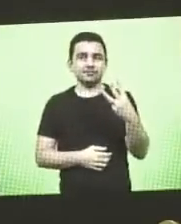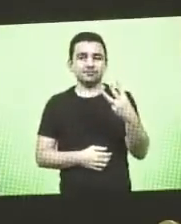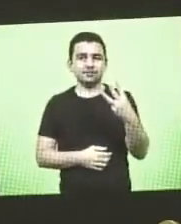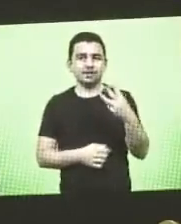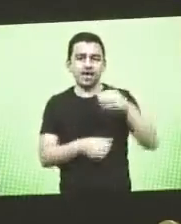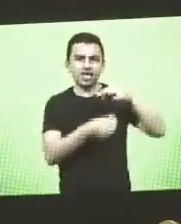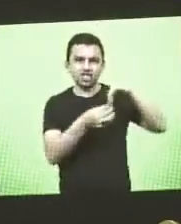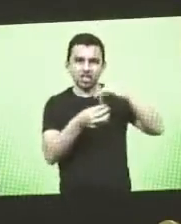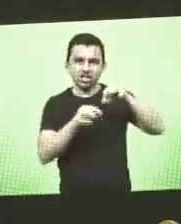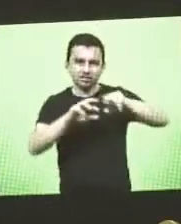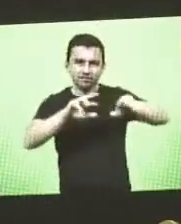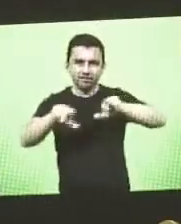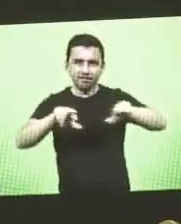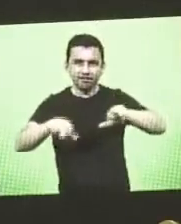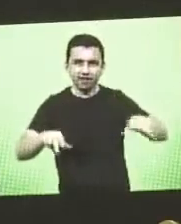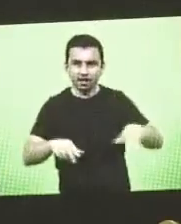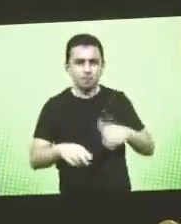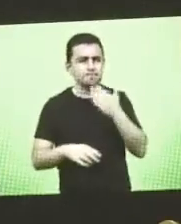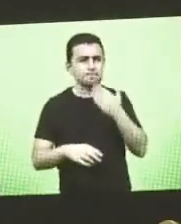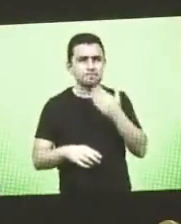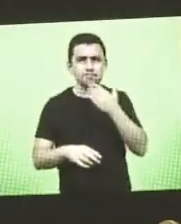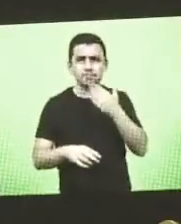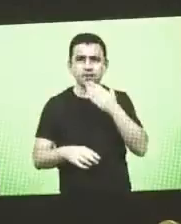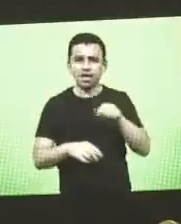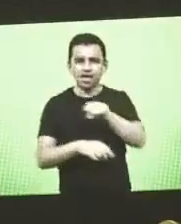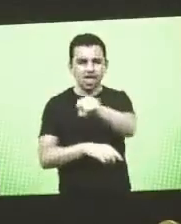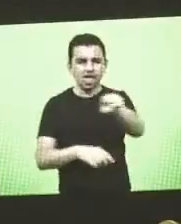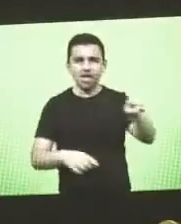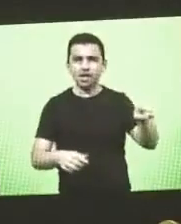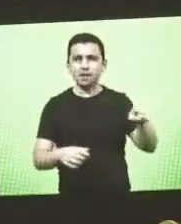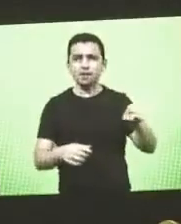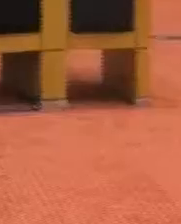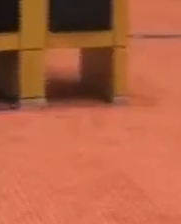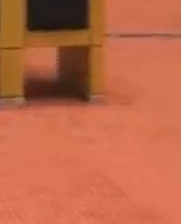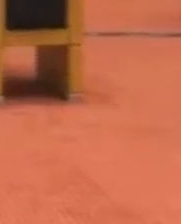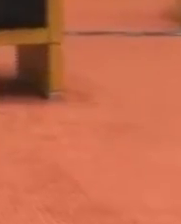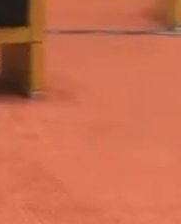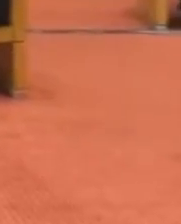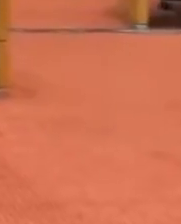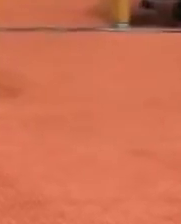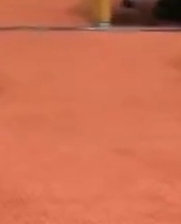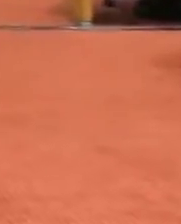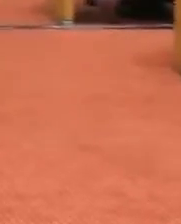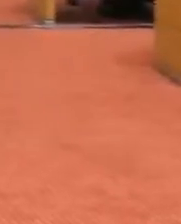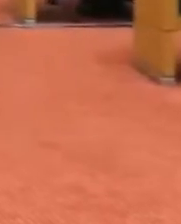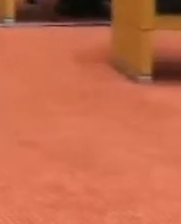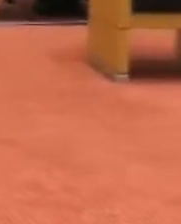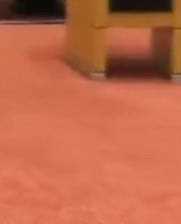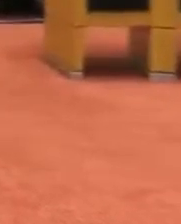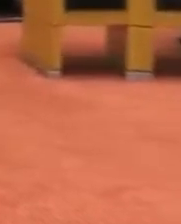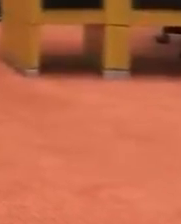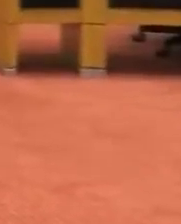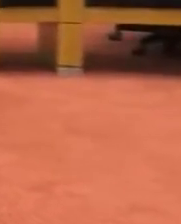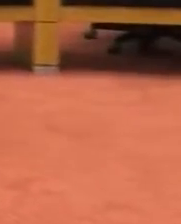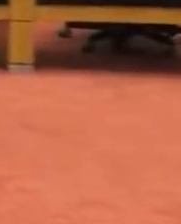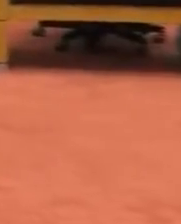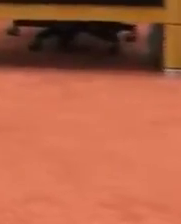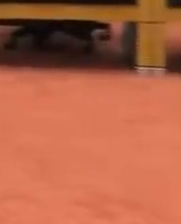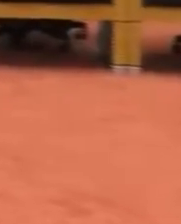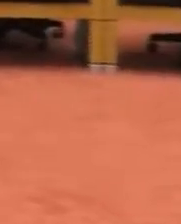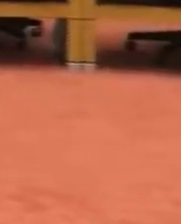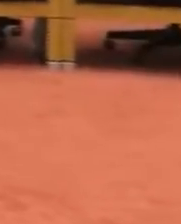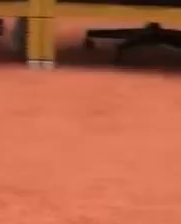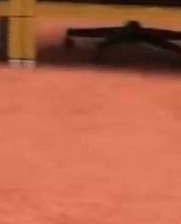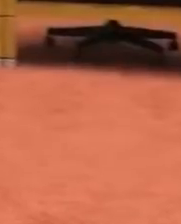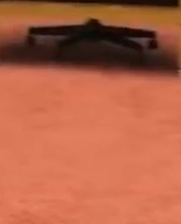2019 e ainda está em análise na Comissão de Educação que pediu 13 diligências junto a